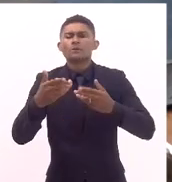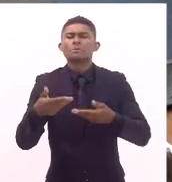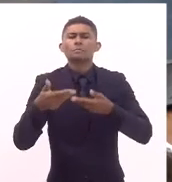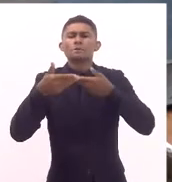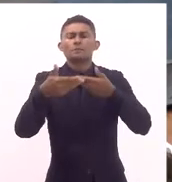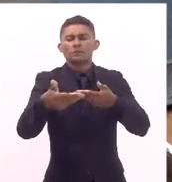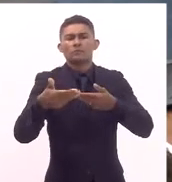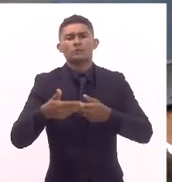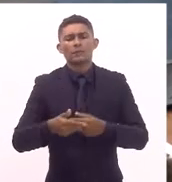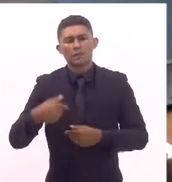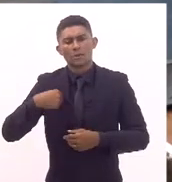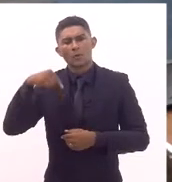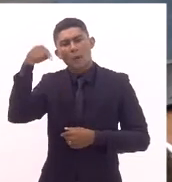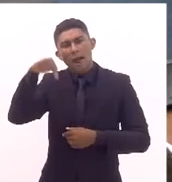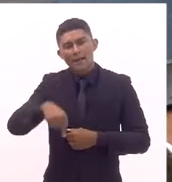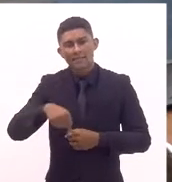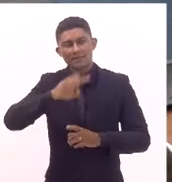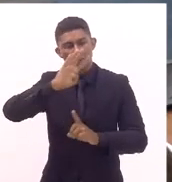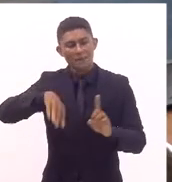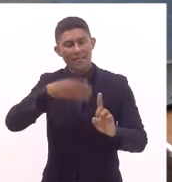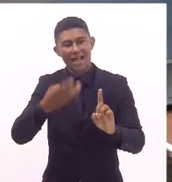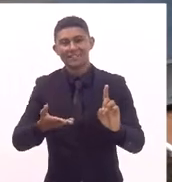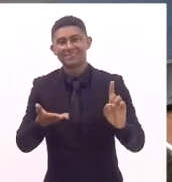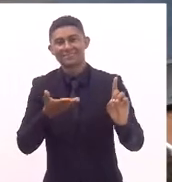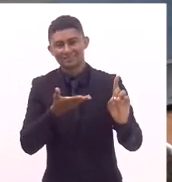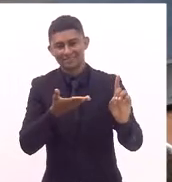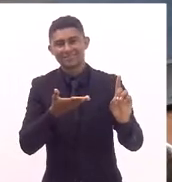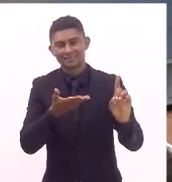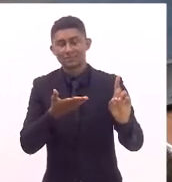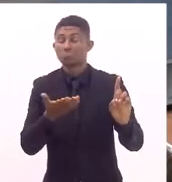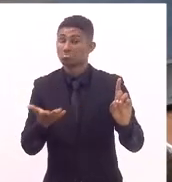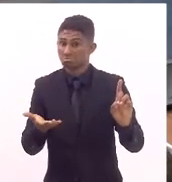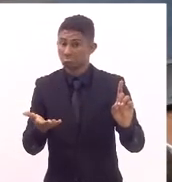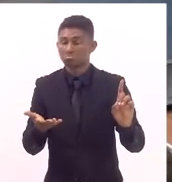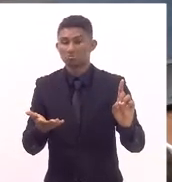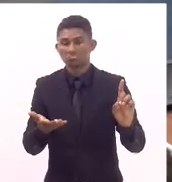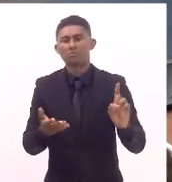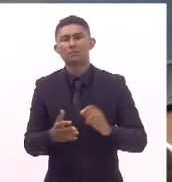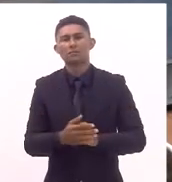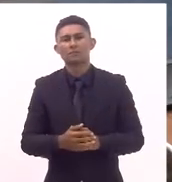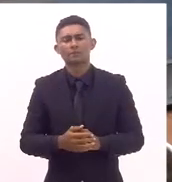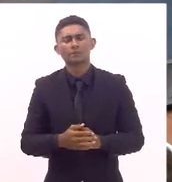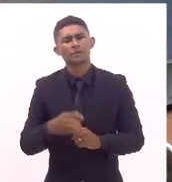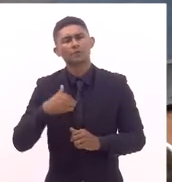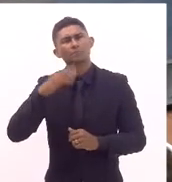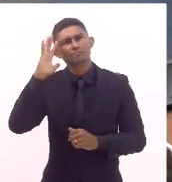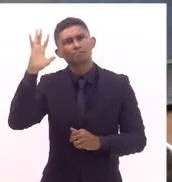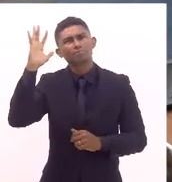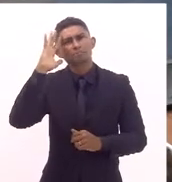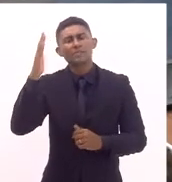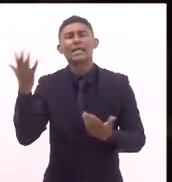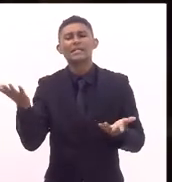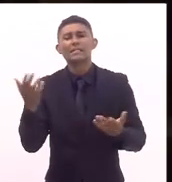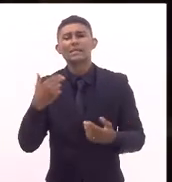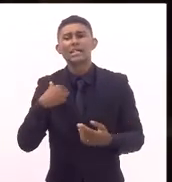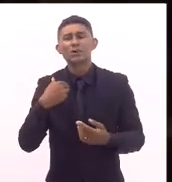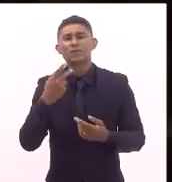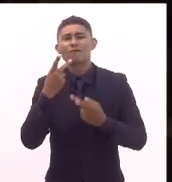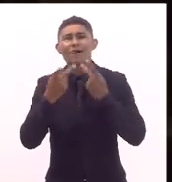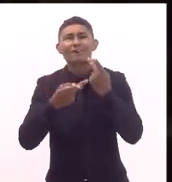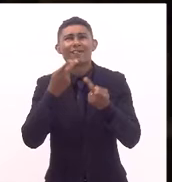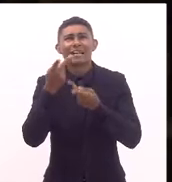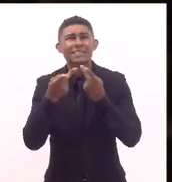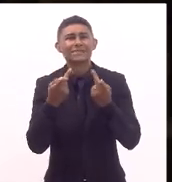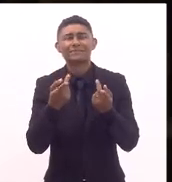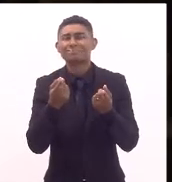convidaram para vir para tirar essa homenagem a Bené mais uma né é eu fiquei pensando o que que eu vou falar de bem né